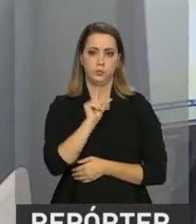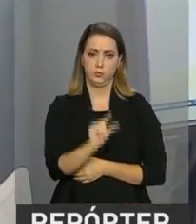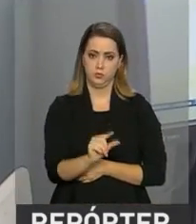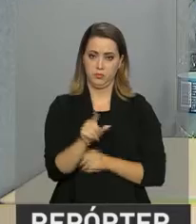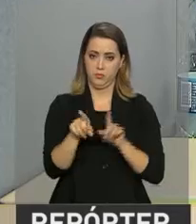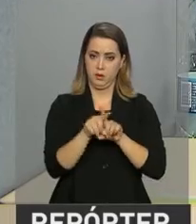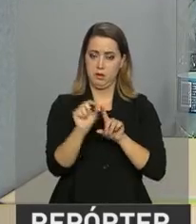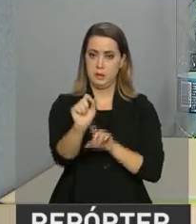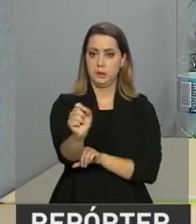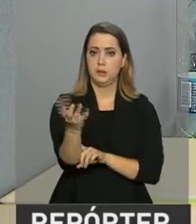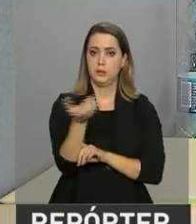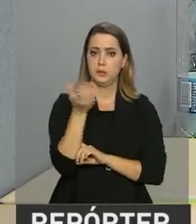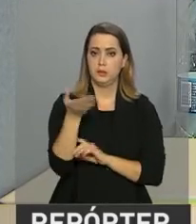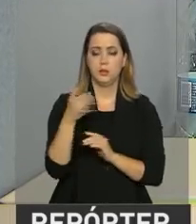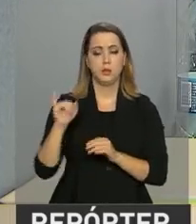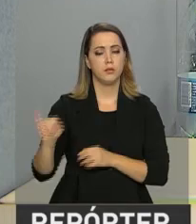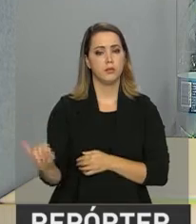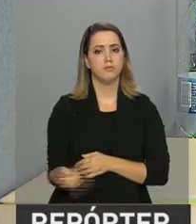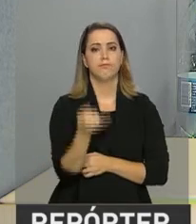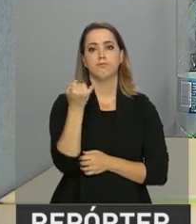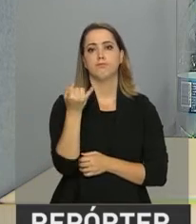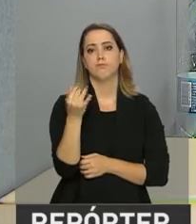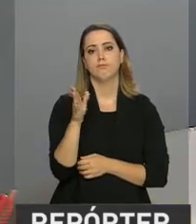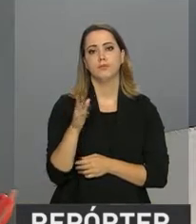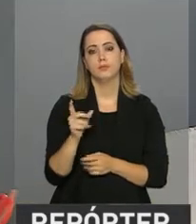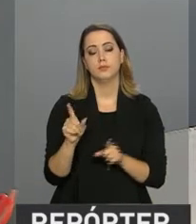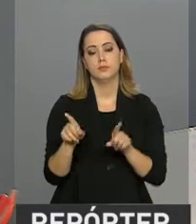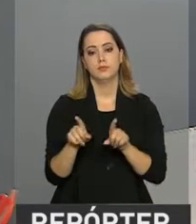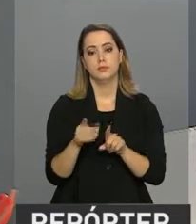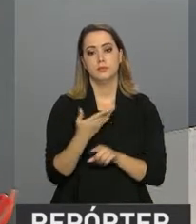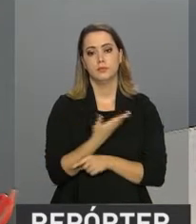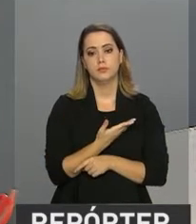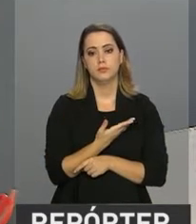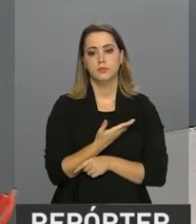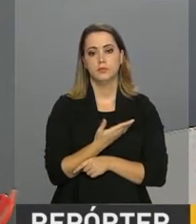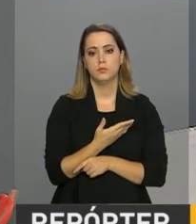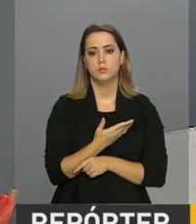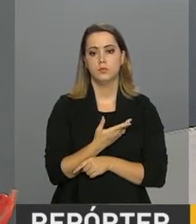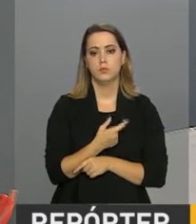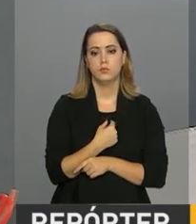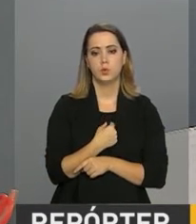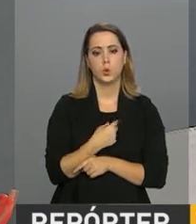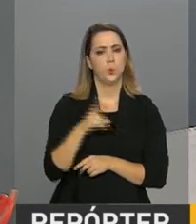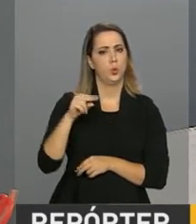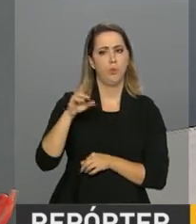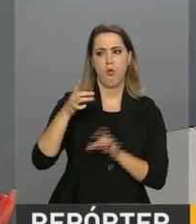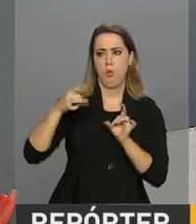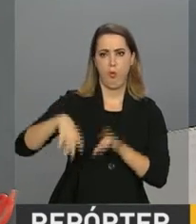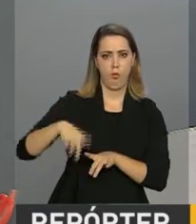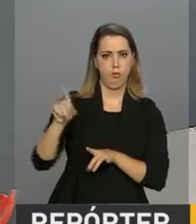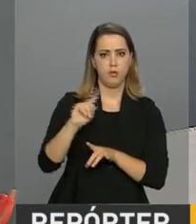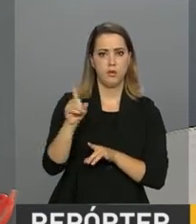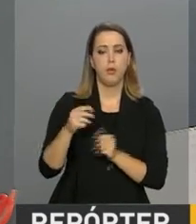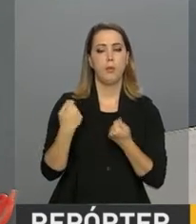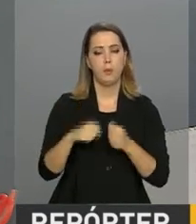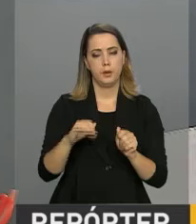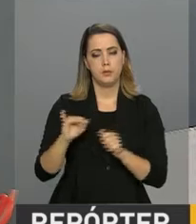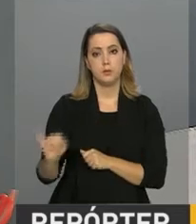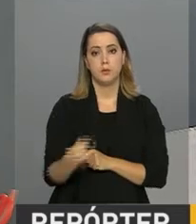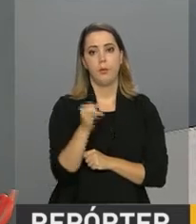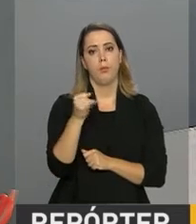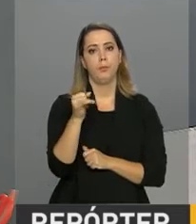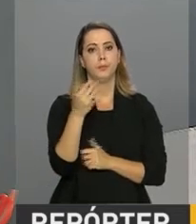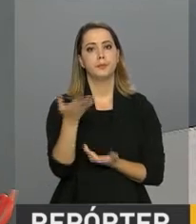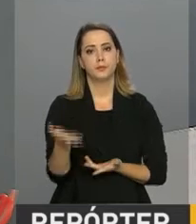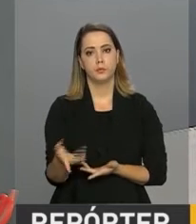estudante conta que quer aproveitar ao máximo a oportunidade de maneira nenhuma deve ser desperdiçado eu acho que quanto